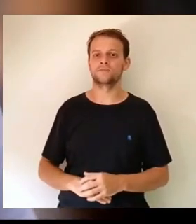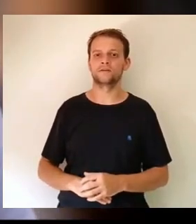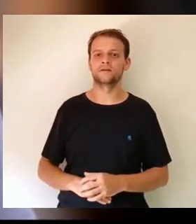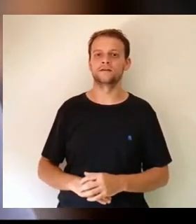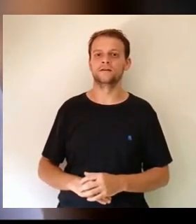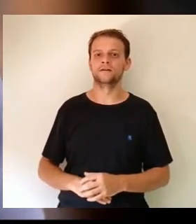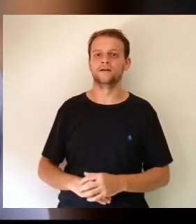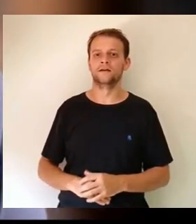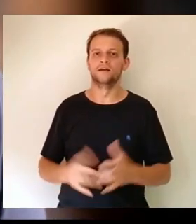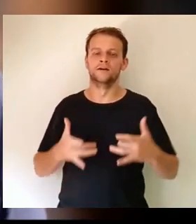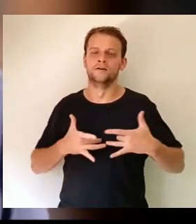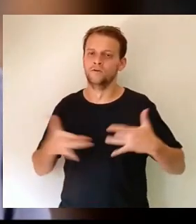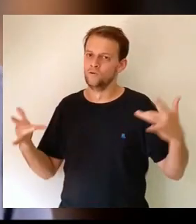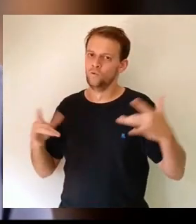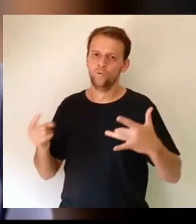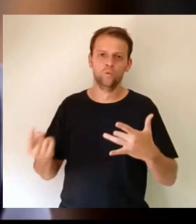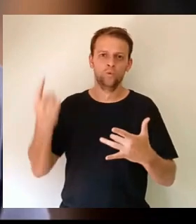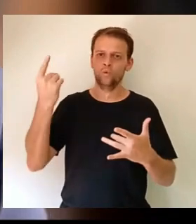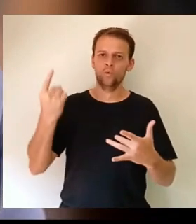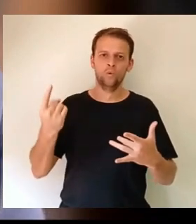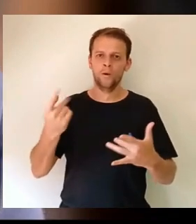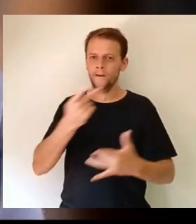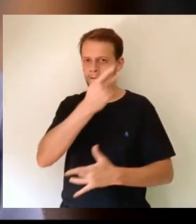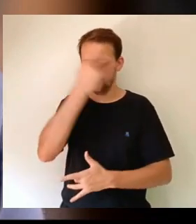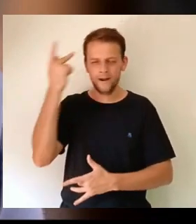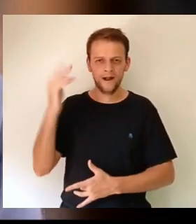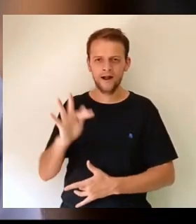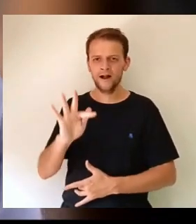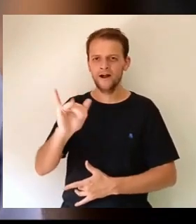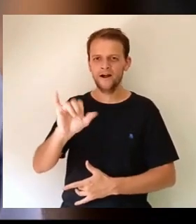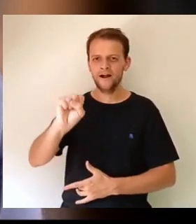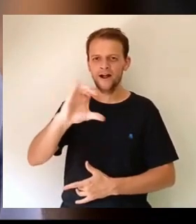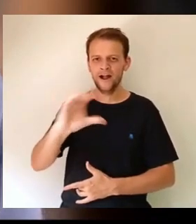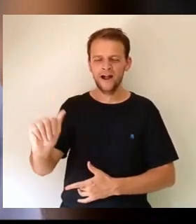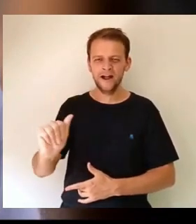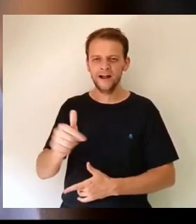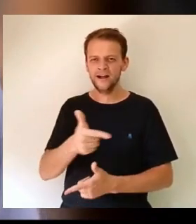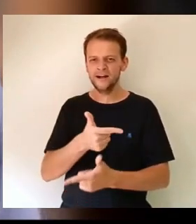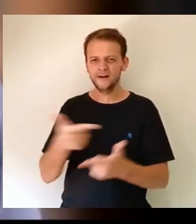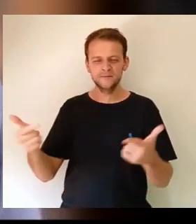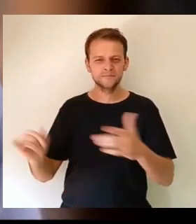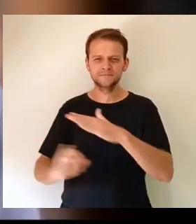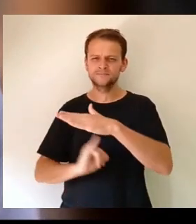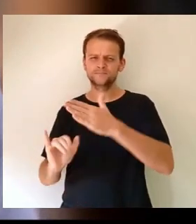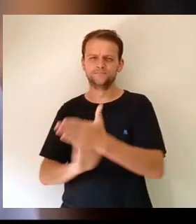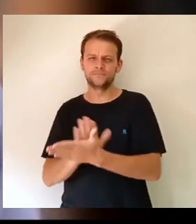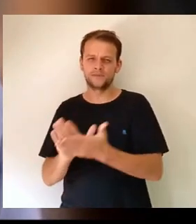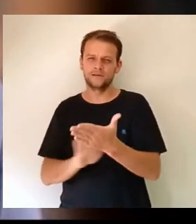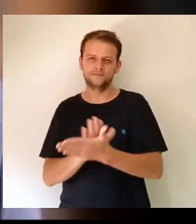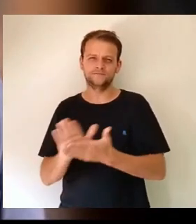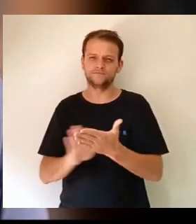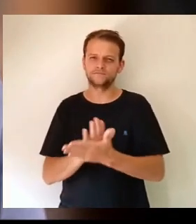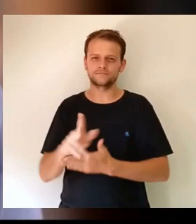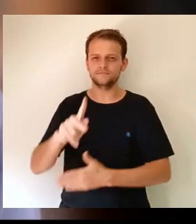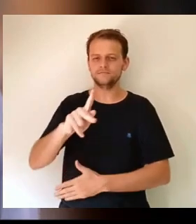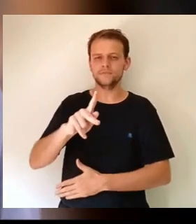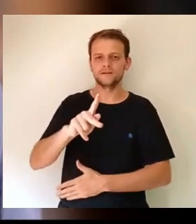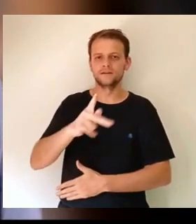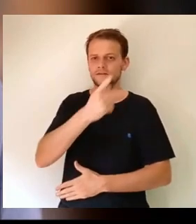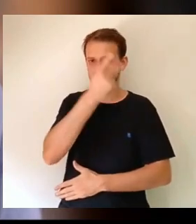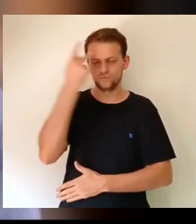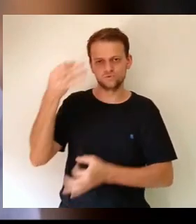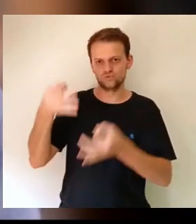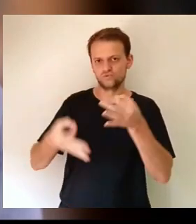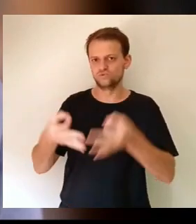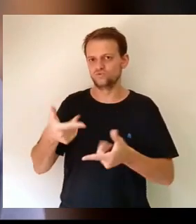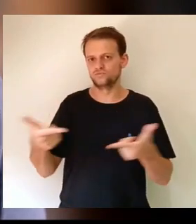Quem quiser fazer uma doação única só, é uma conta de pessoa física, não tem ainda um instituto, não tem